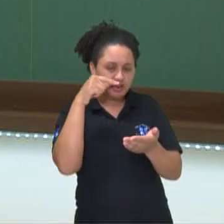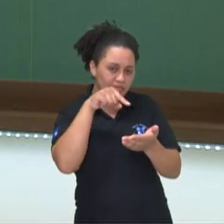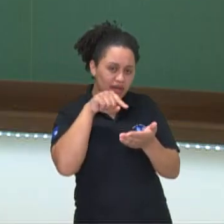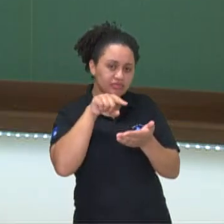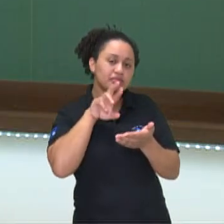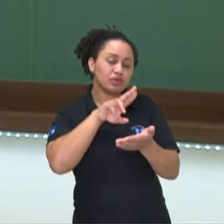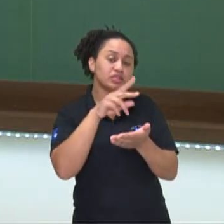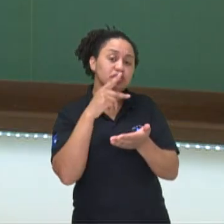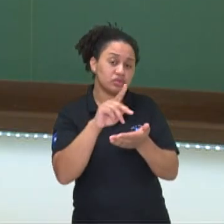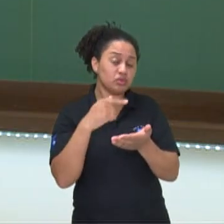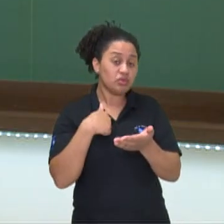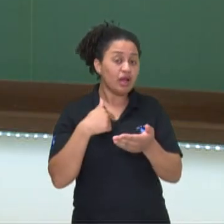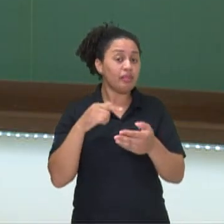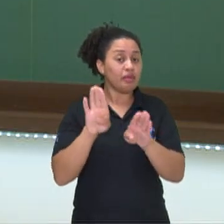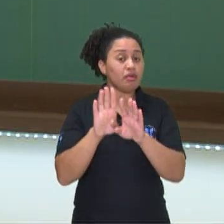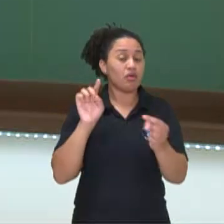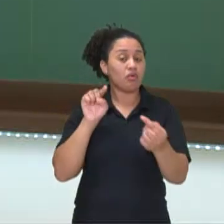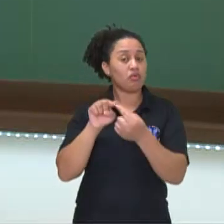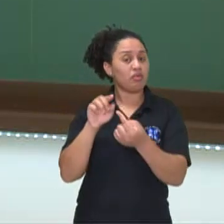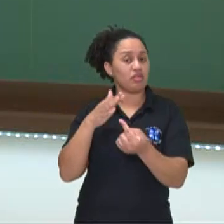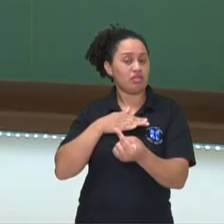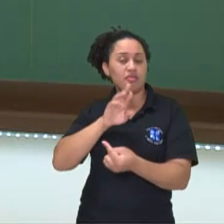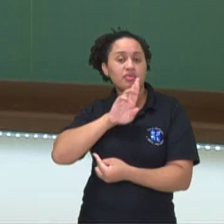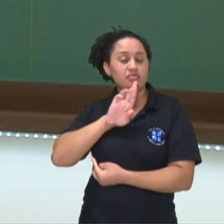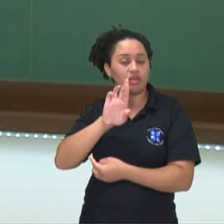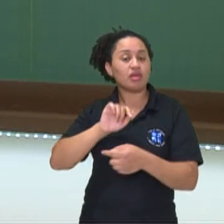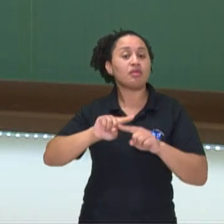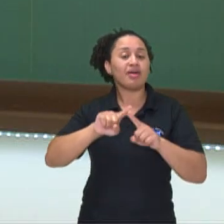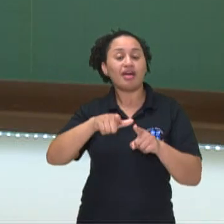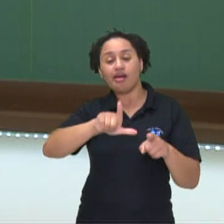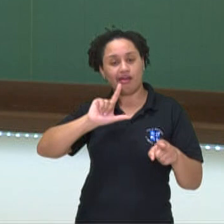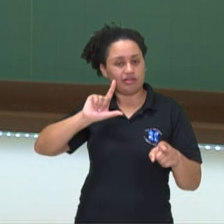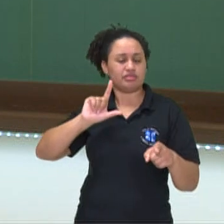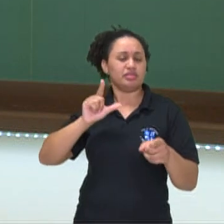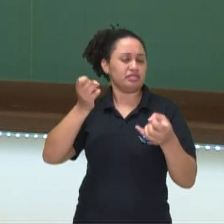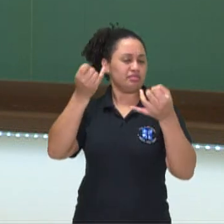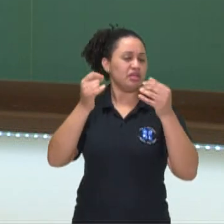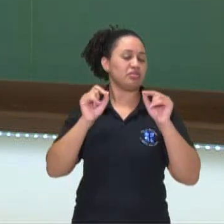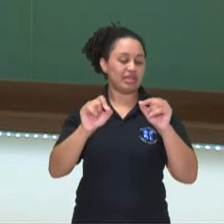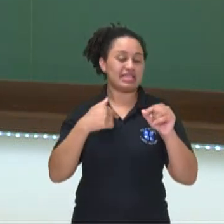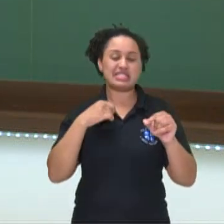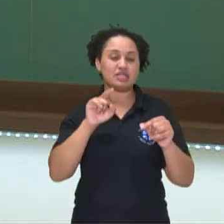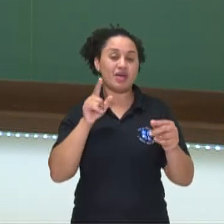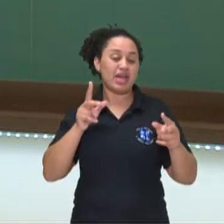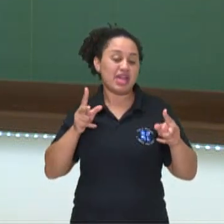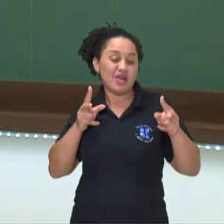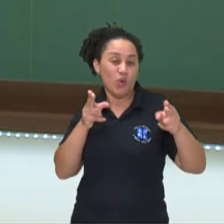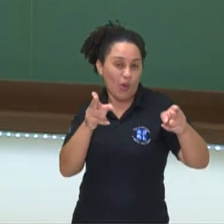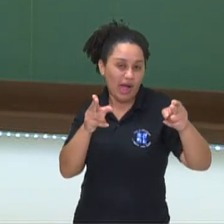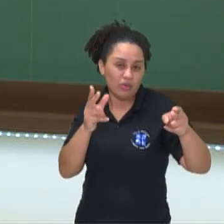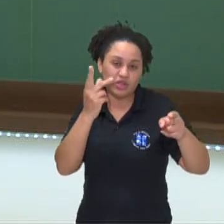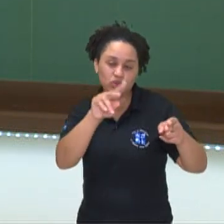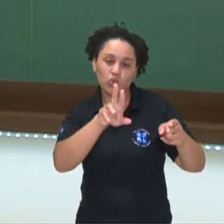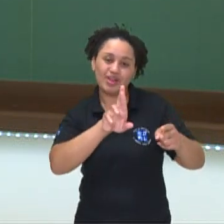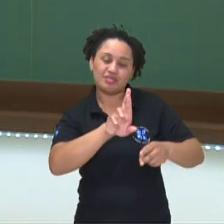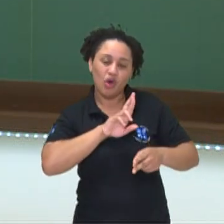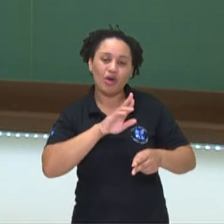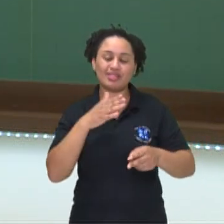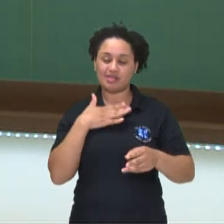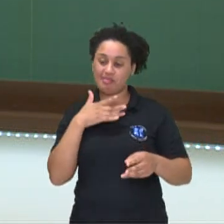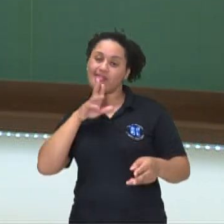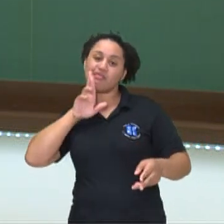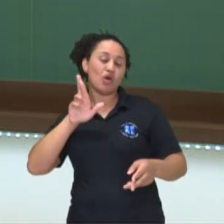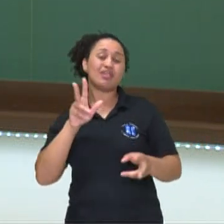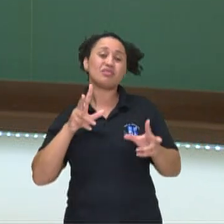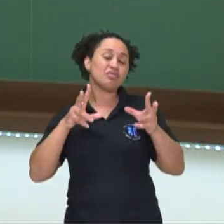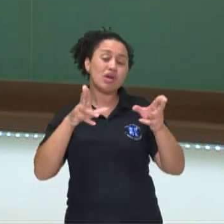Mas antes de eu apresentar a resposta aqui para você, só quero te dizer que, se não estiver exatamente igual, não tem problema. Não arranque a folha,